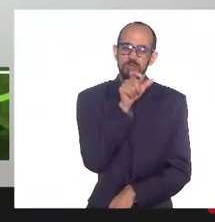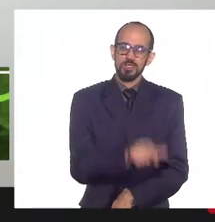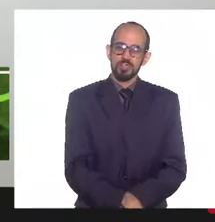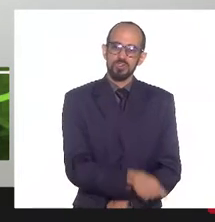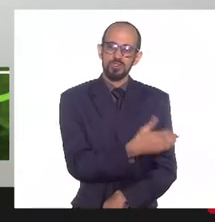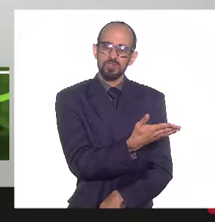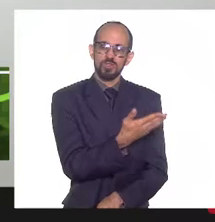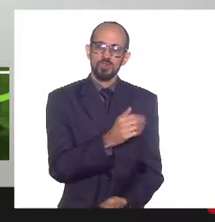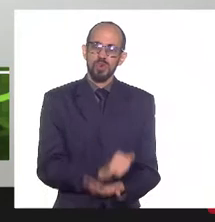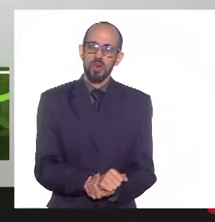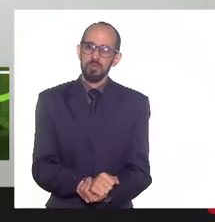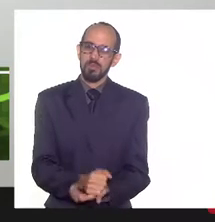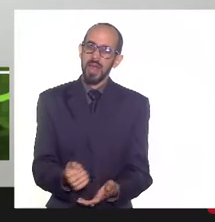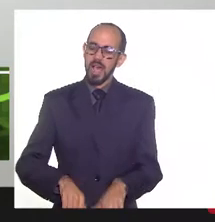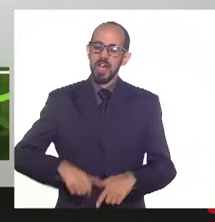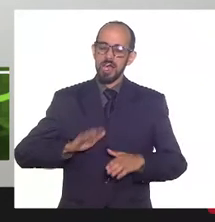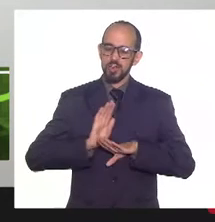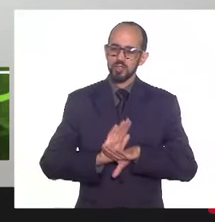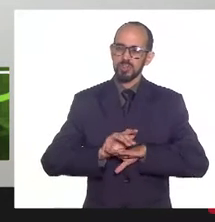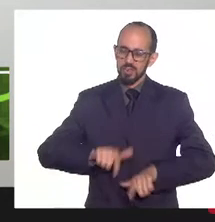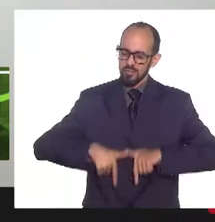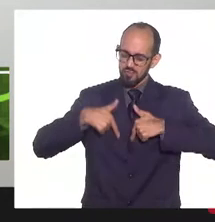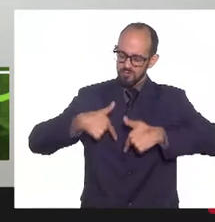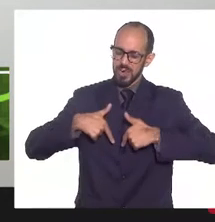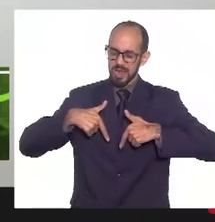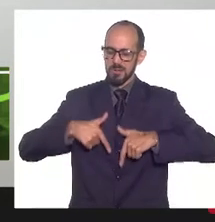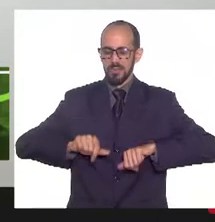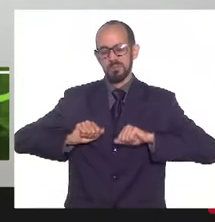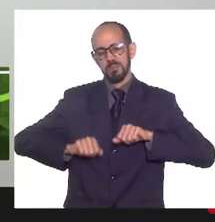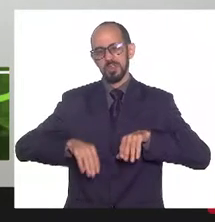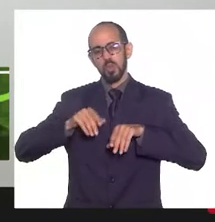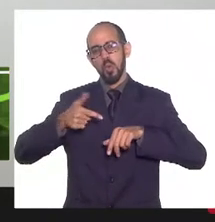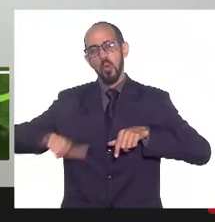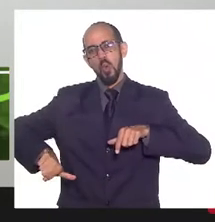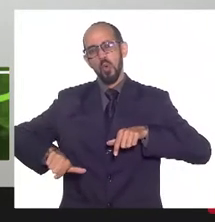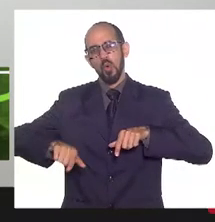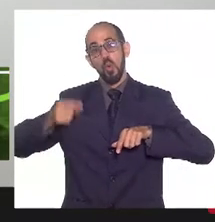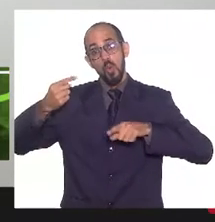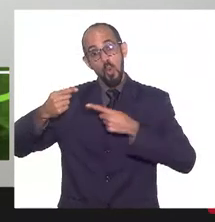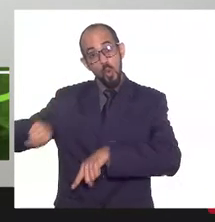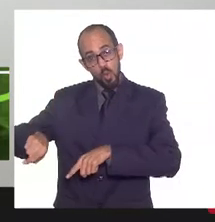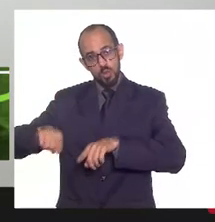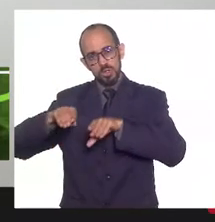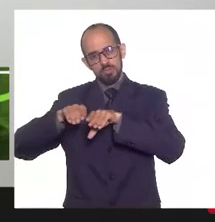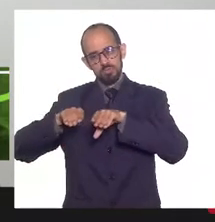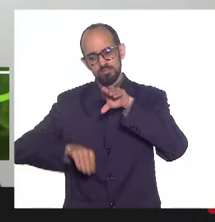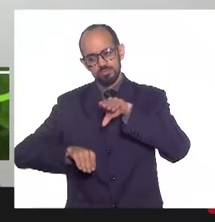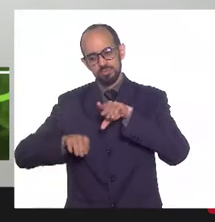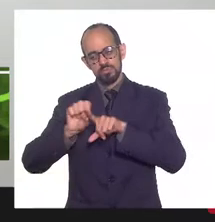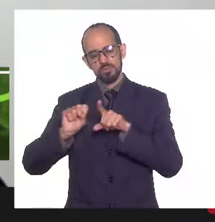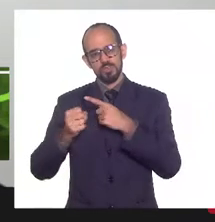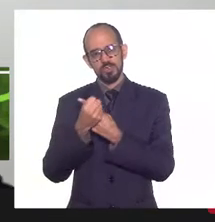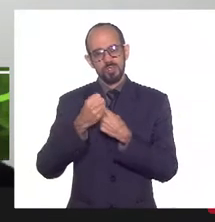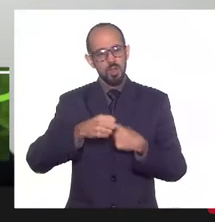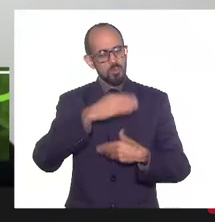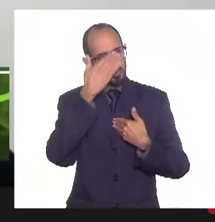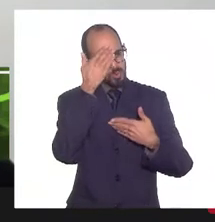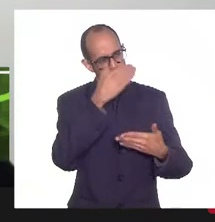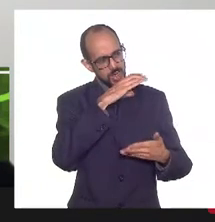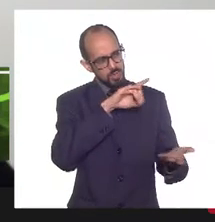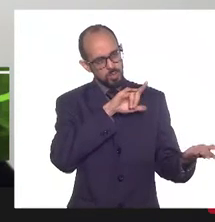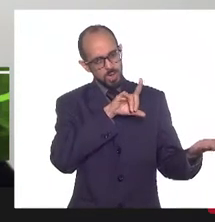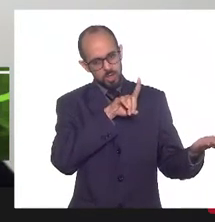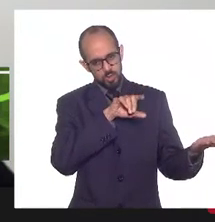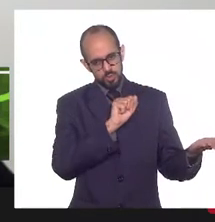enfrentamento às desigualdades dos territórios populares dos territórios de favela com a pauta da cultura obrigado Cláudia professora Ivana